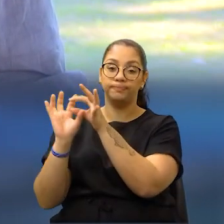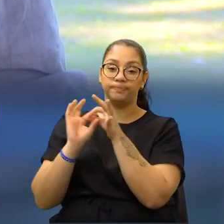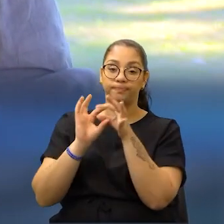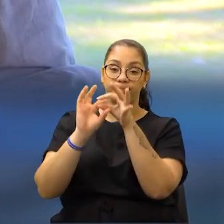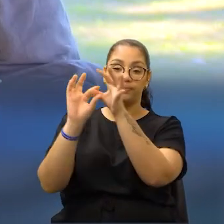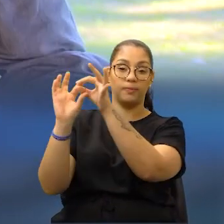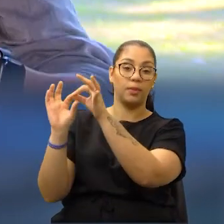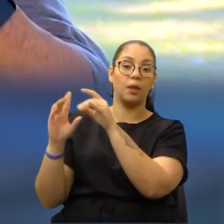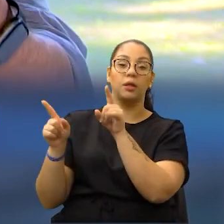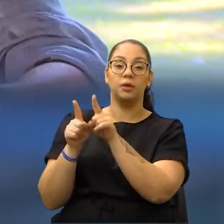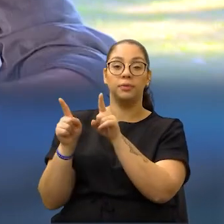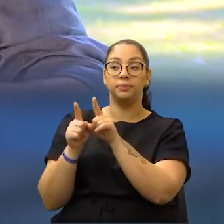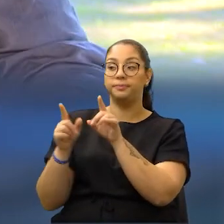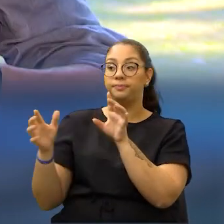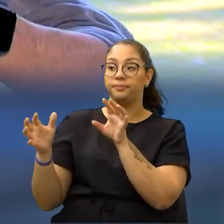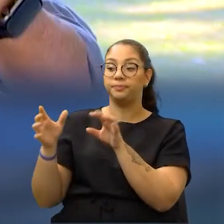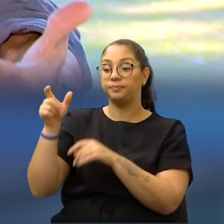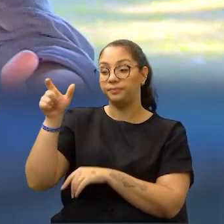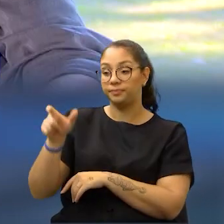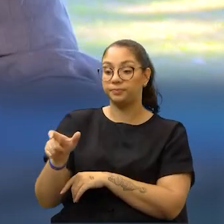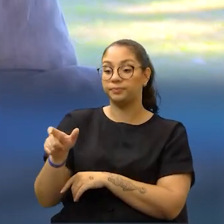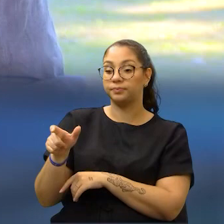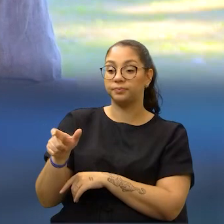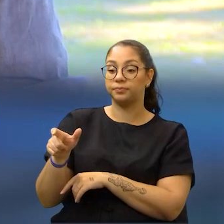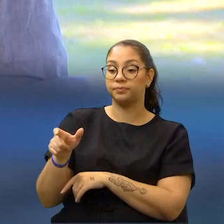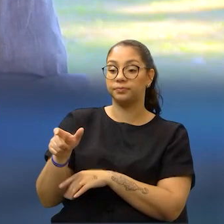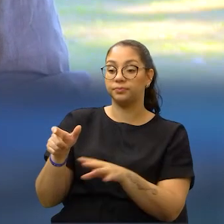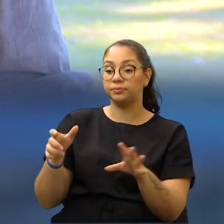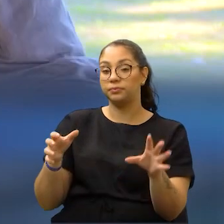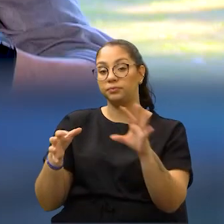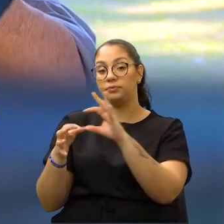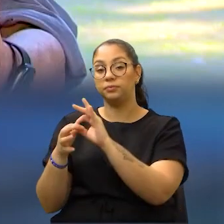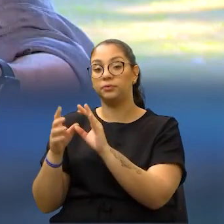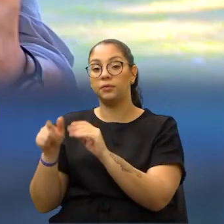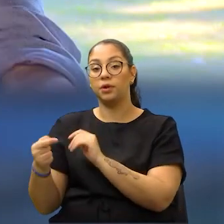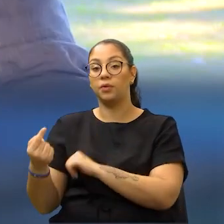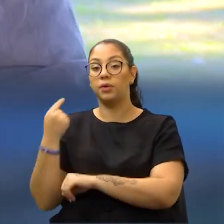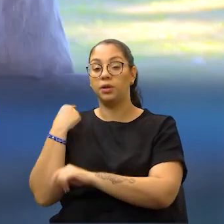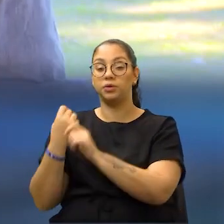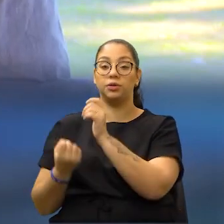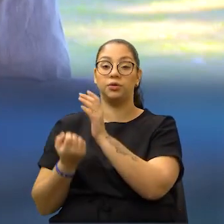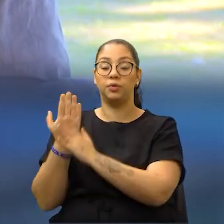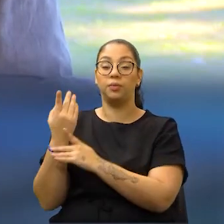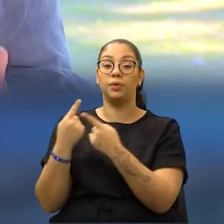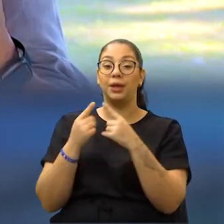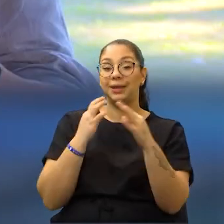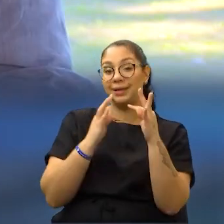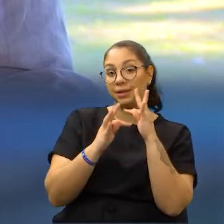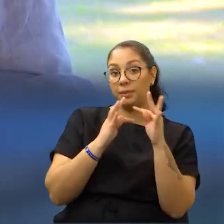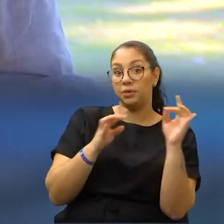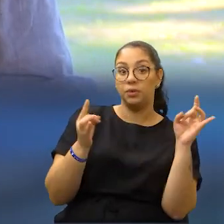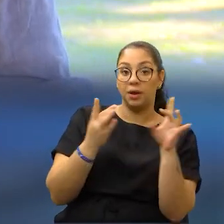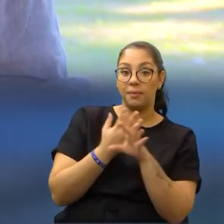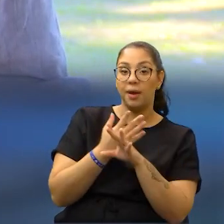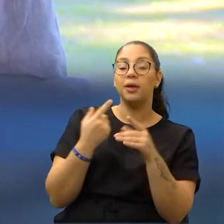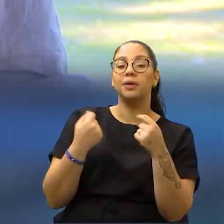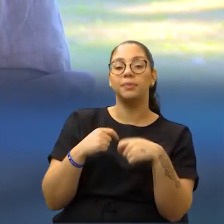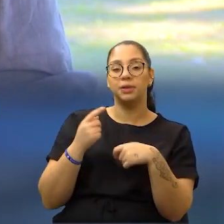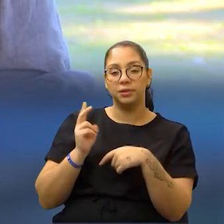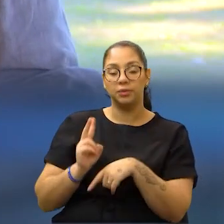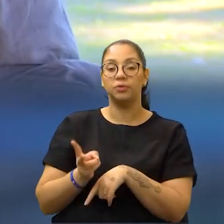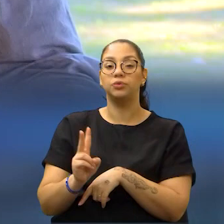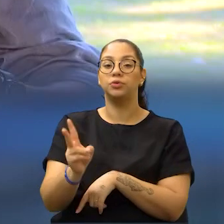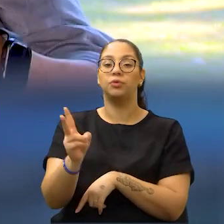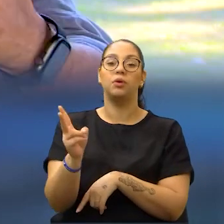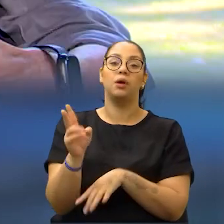da rede e também vinculando, né, referenciando essa pessoa à sua rede de origem, né, porque ela vai terminar o tratamento, né,